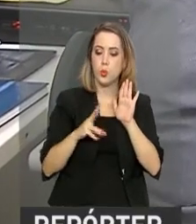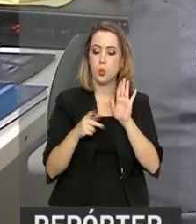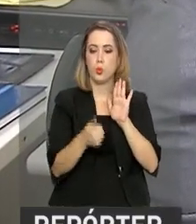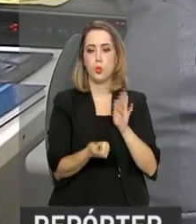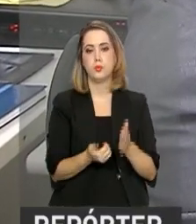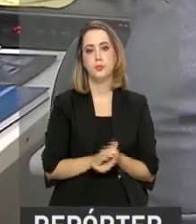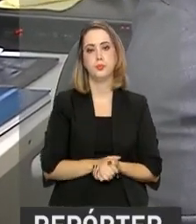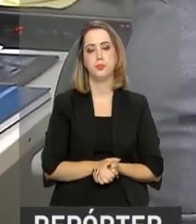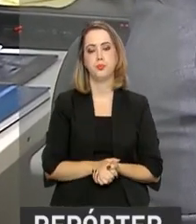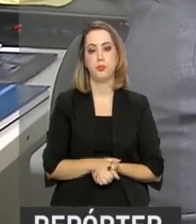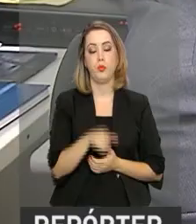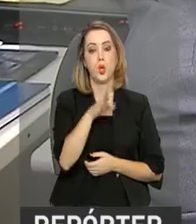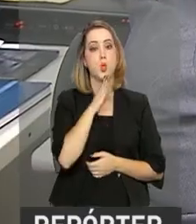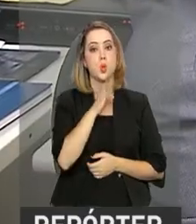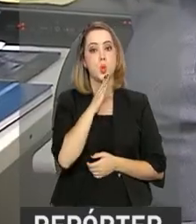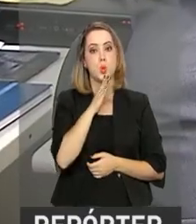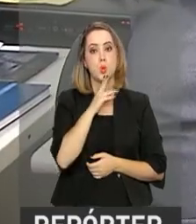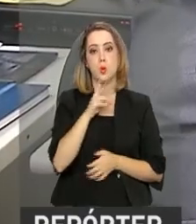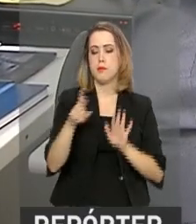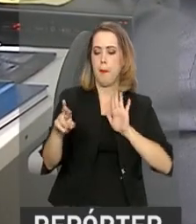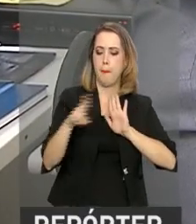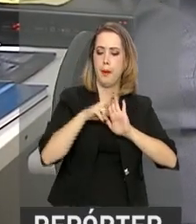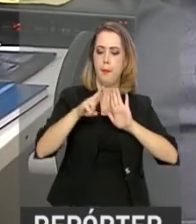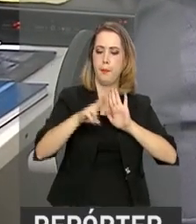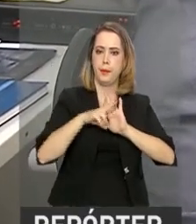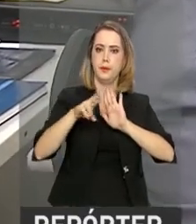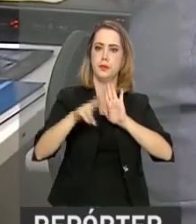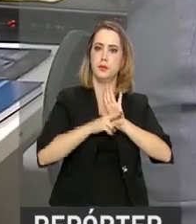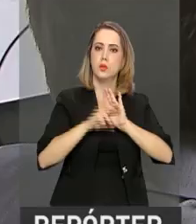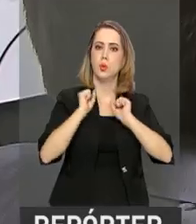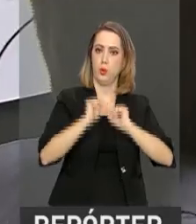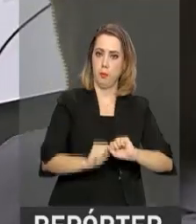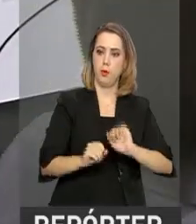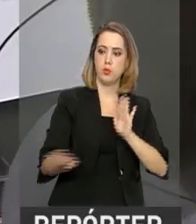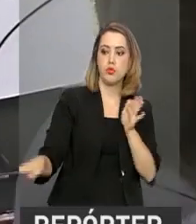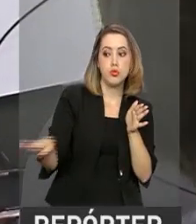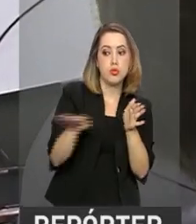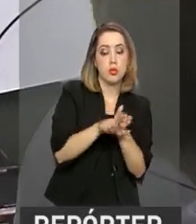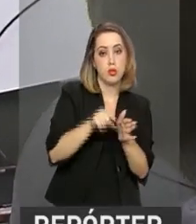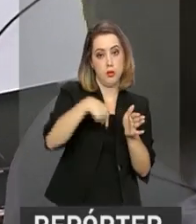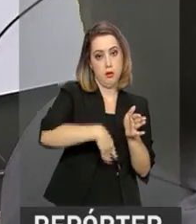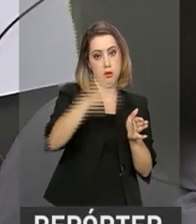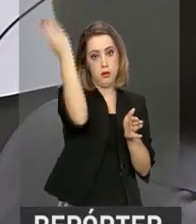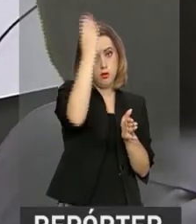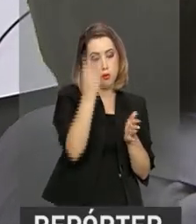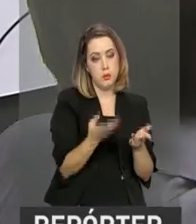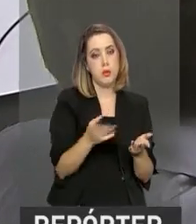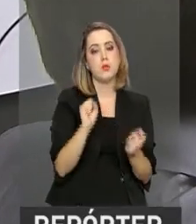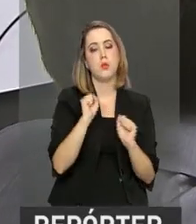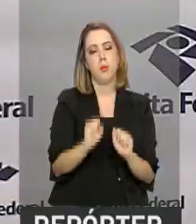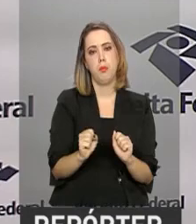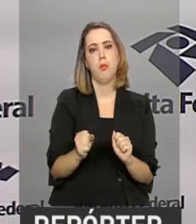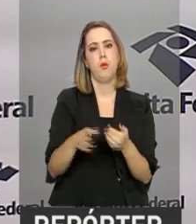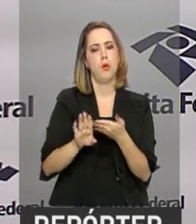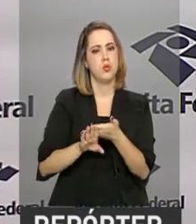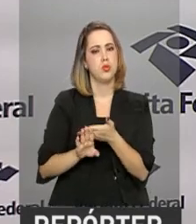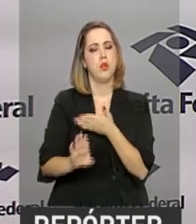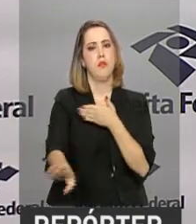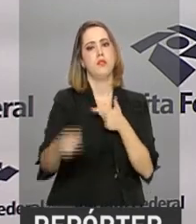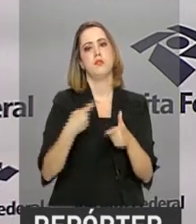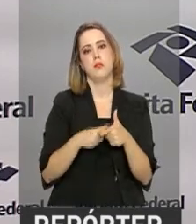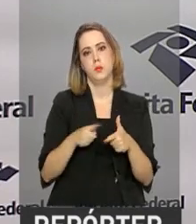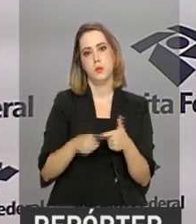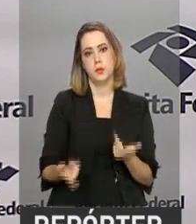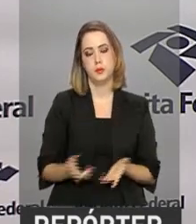conhecer as regras e limites do que é permitido trazer ao país pode evitar muita dor de cabeça o contribuinte